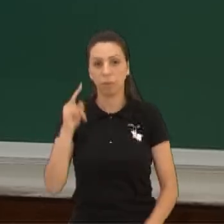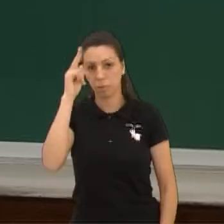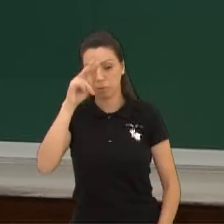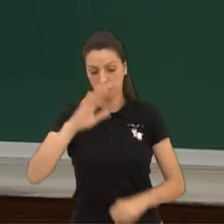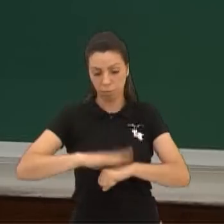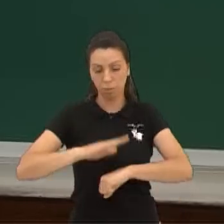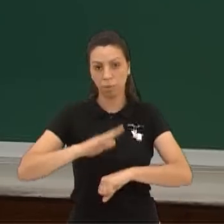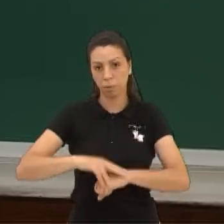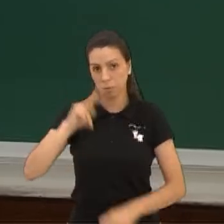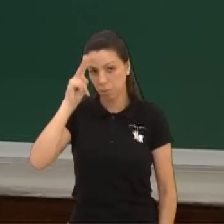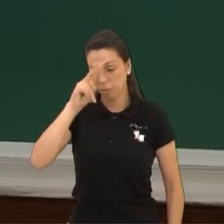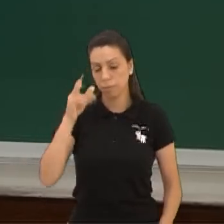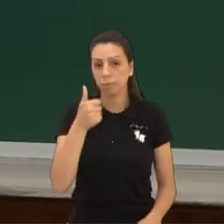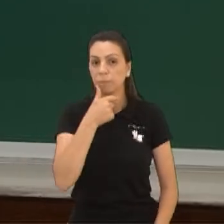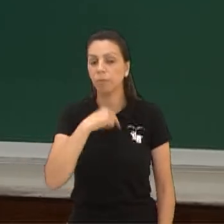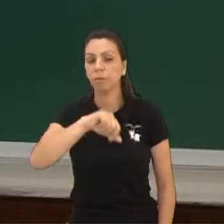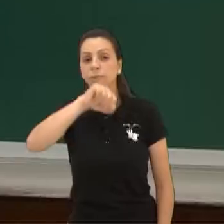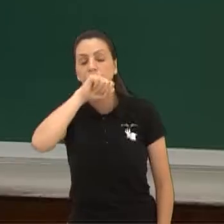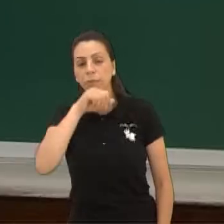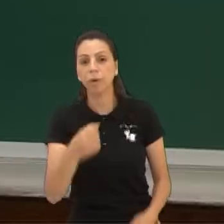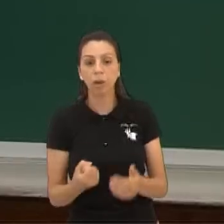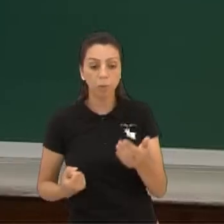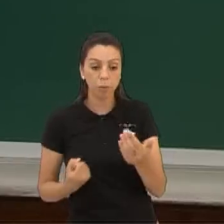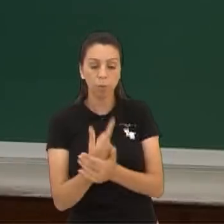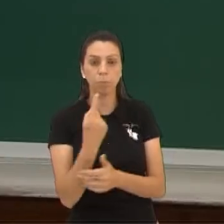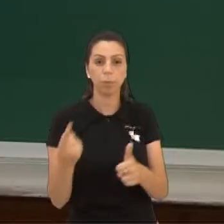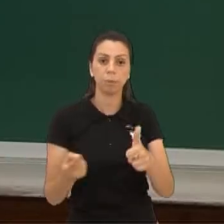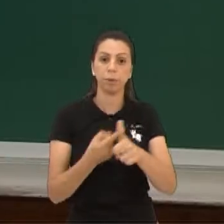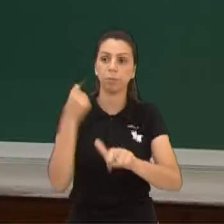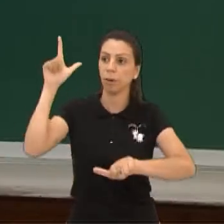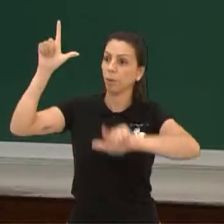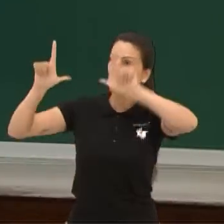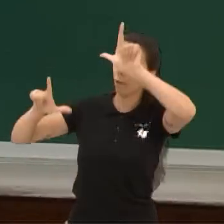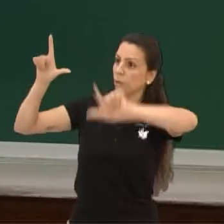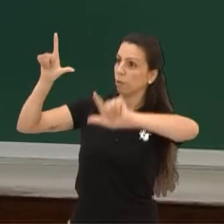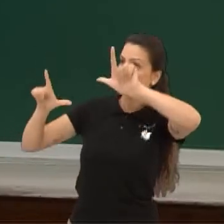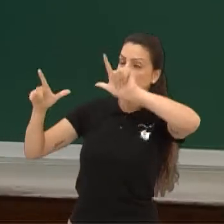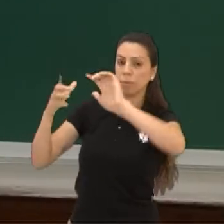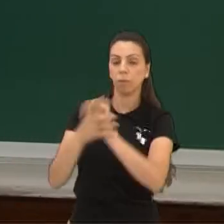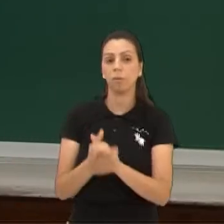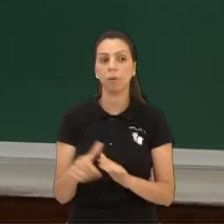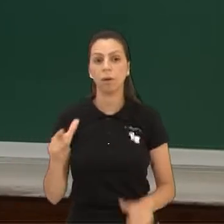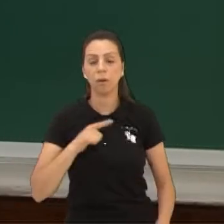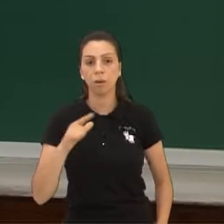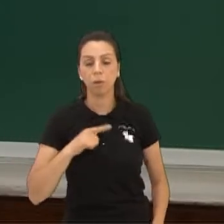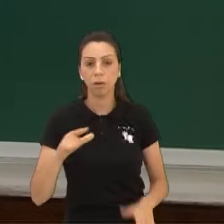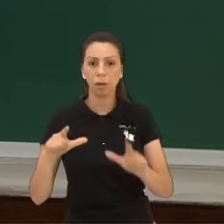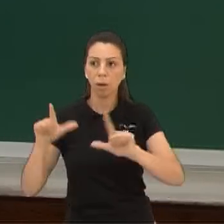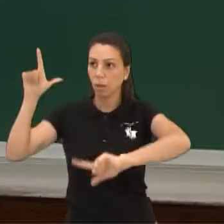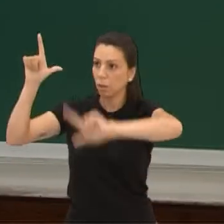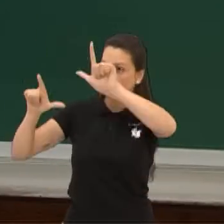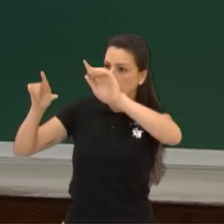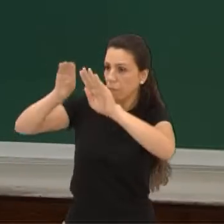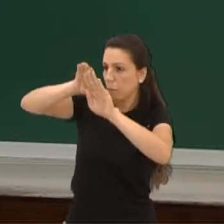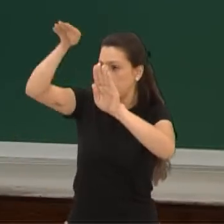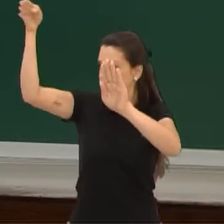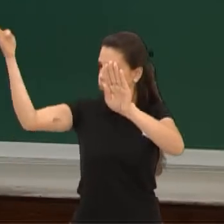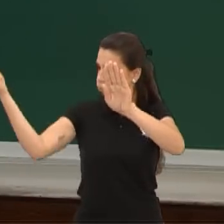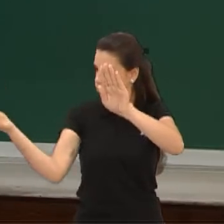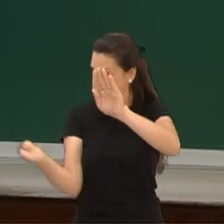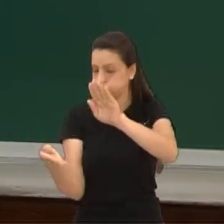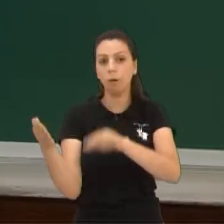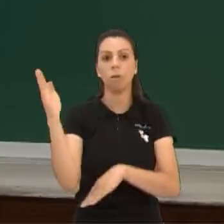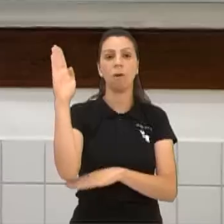quando nós tivemos, meu pai adquiriu a primeira televisão. A nossa primeira televisão, ela tinha uma caixa de madeira. E essa